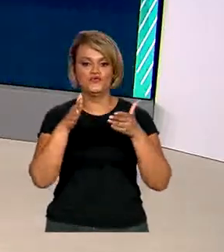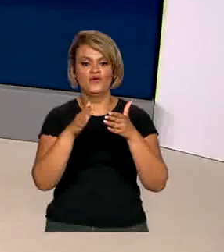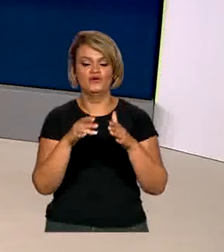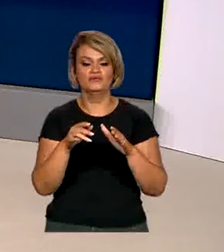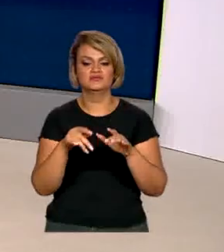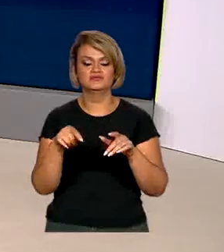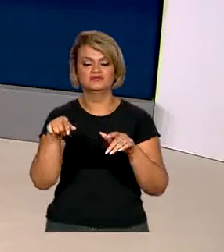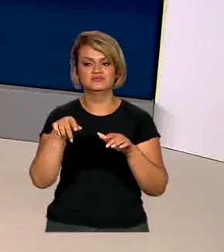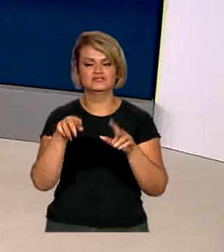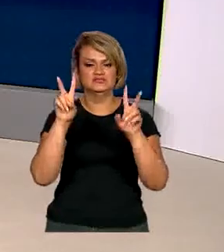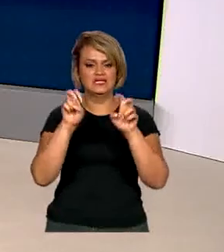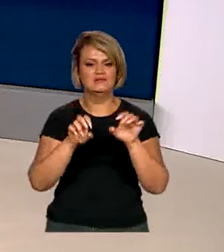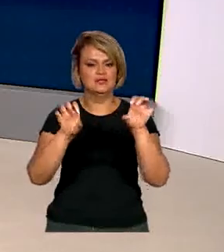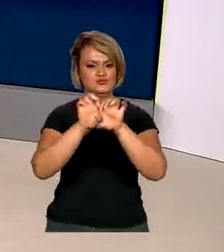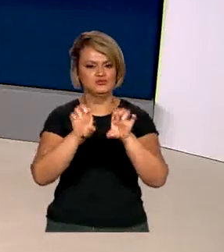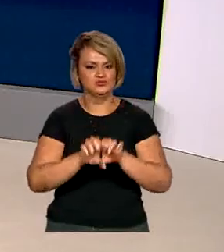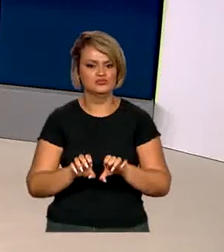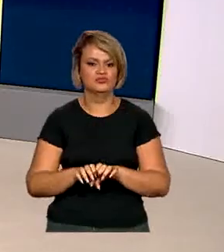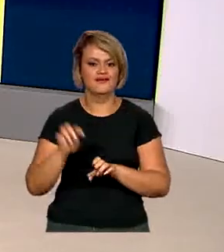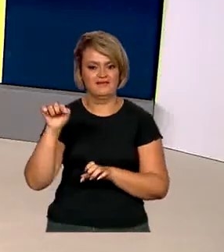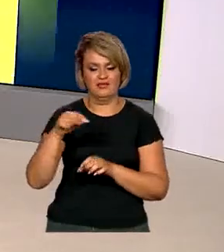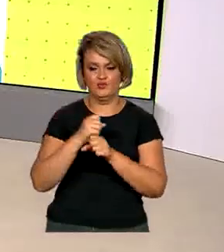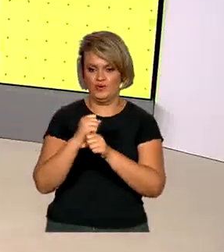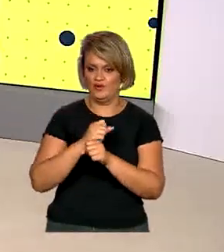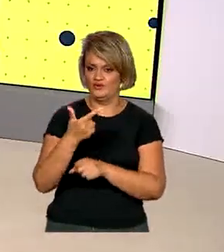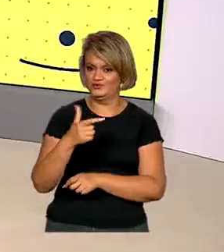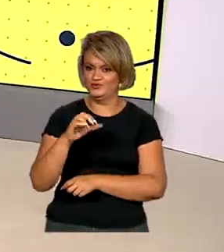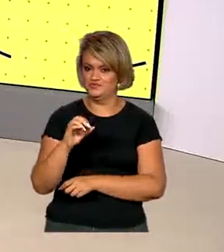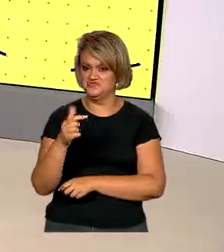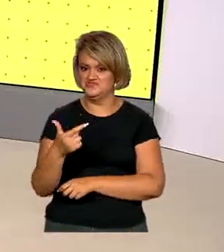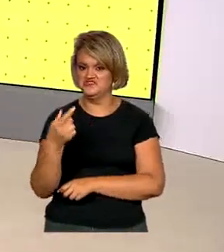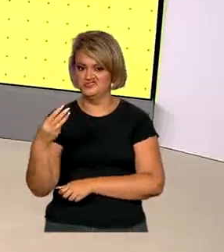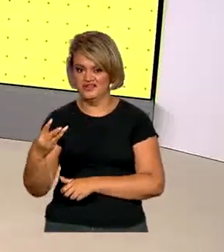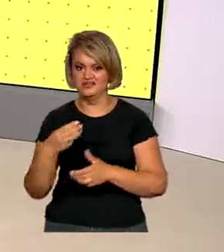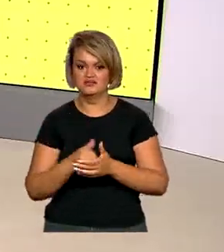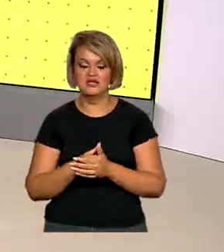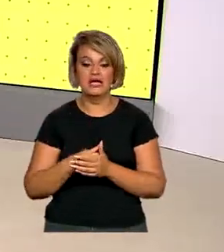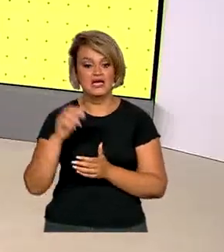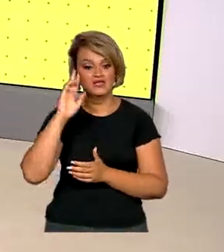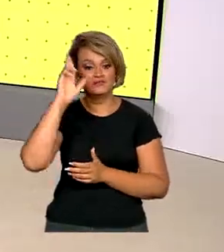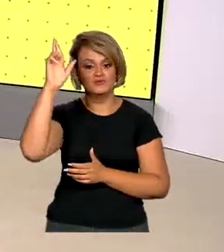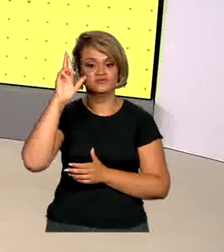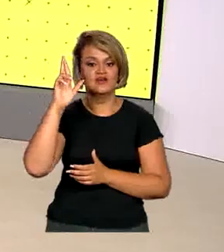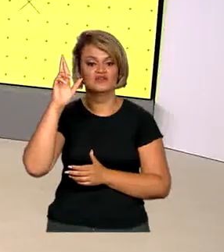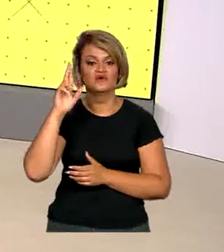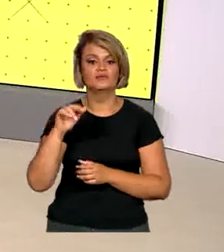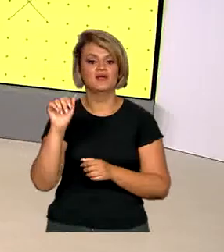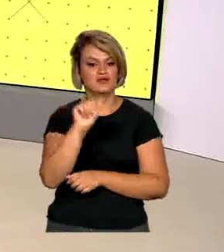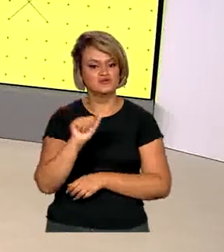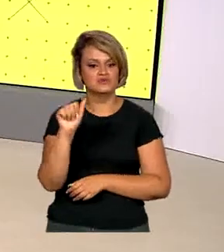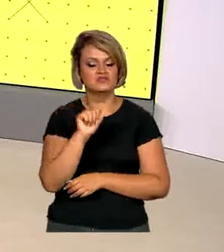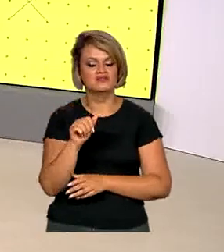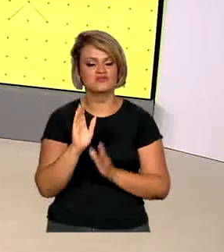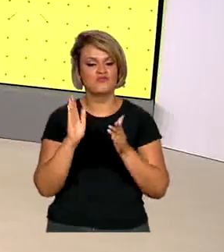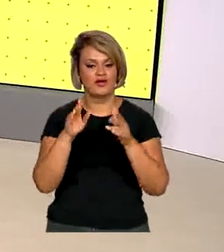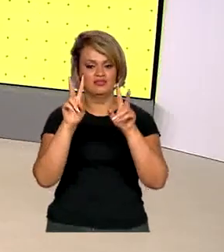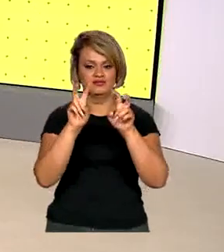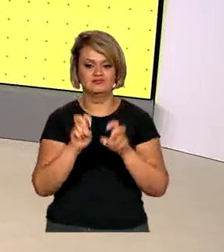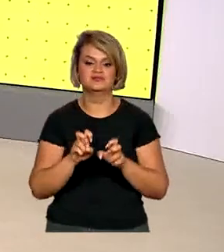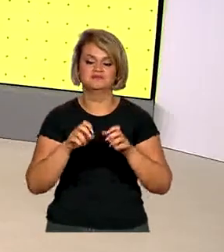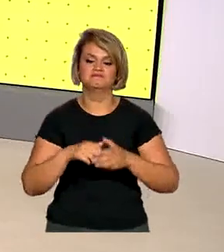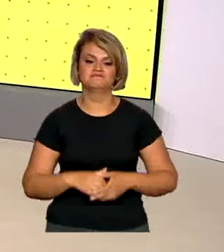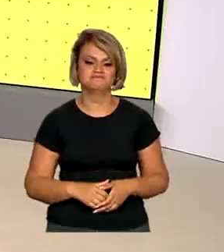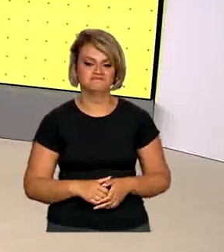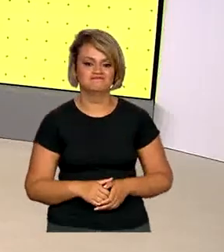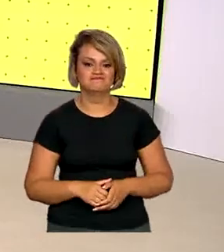avanços na infraestrutura e reindustrialização 2023 promovido pela Associação Brasileira da infraestrutura